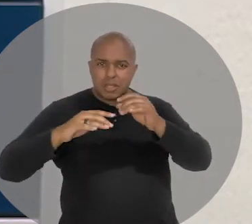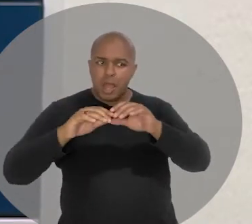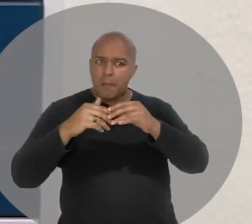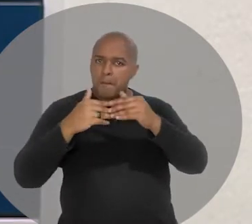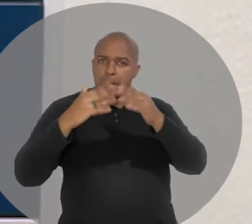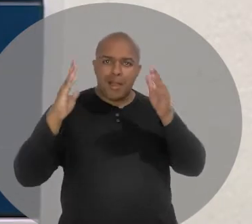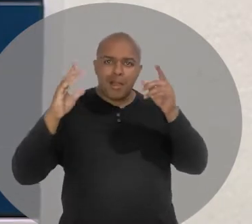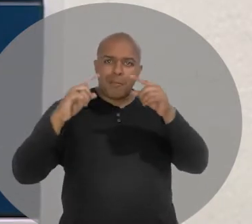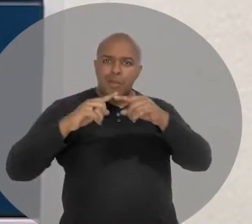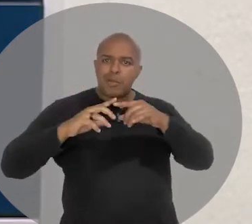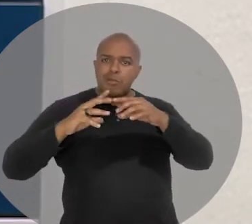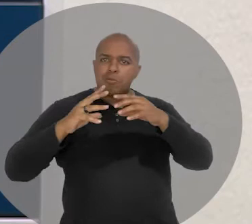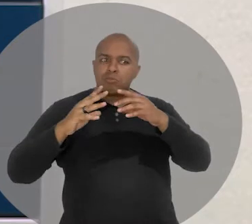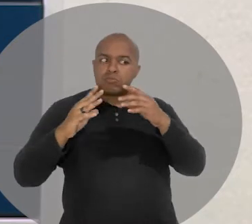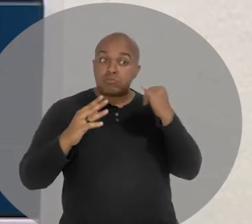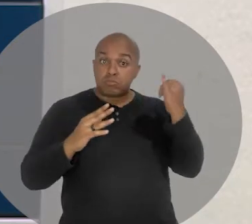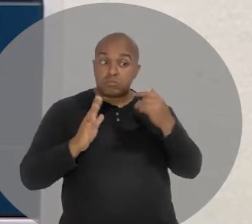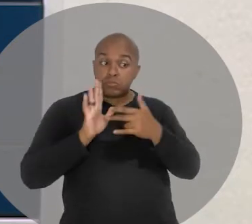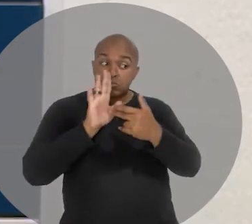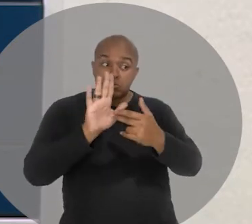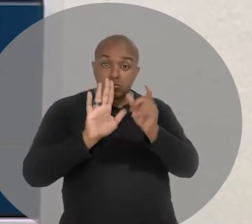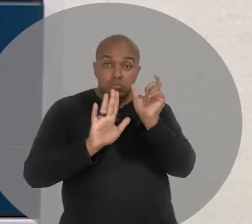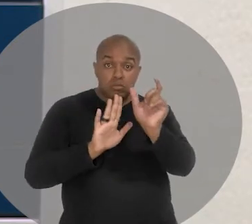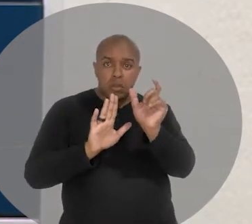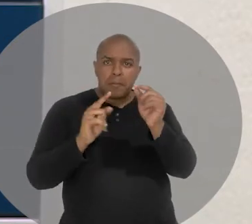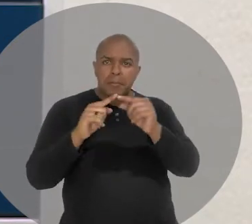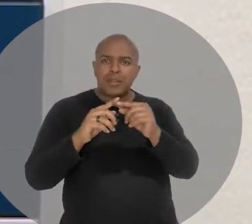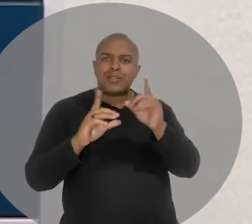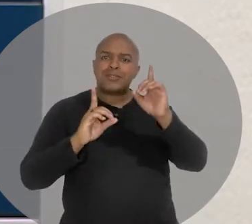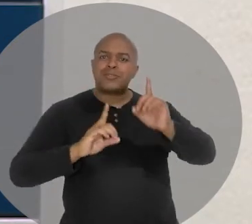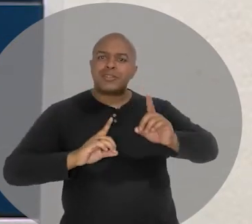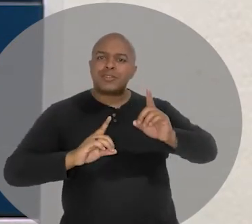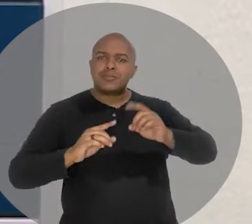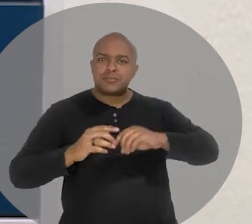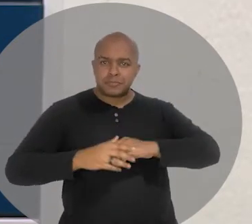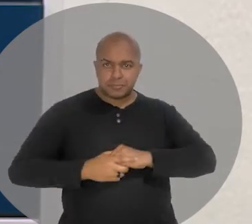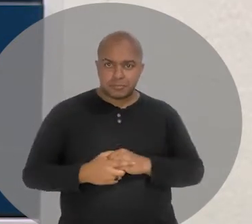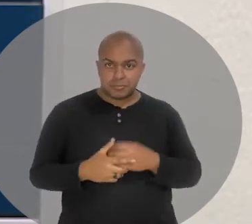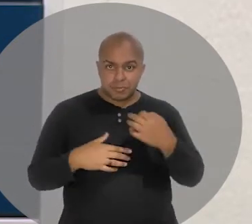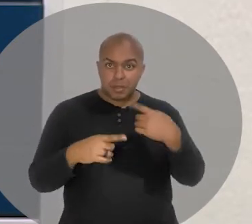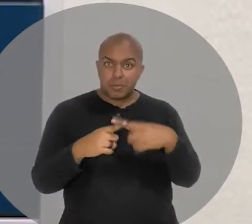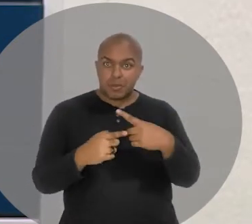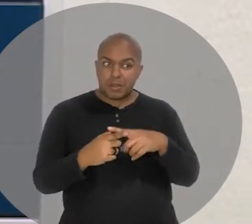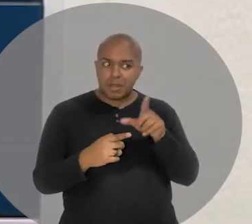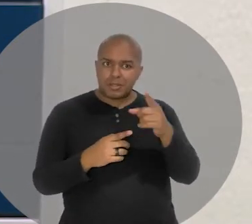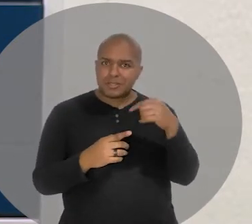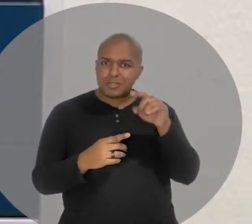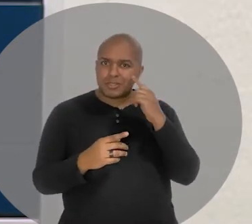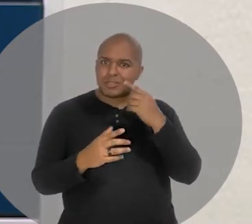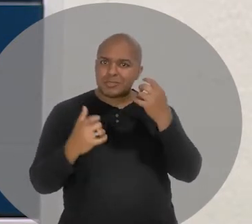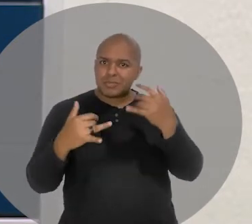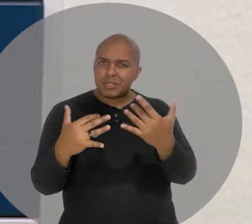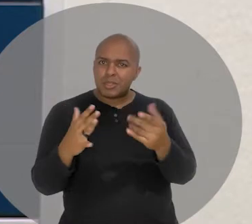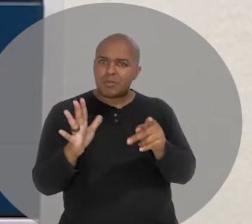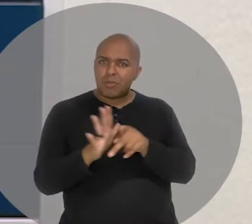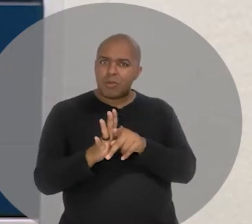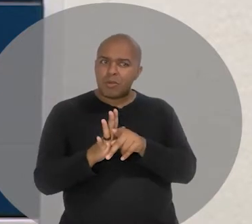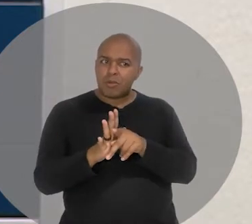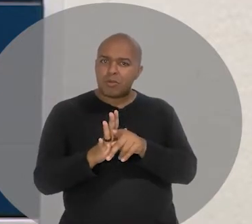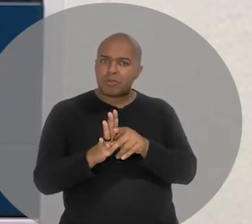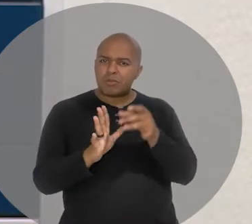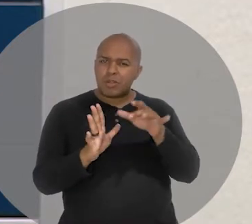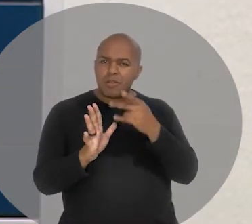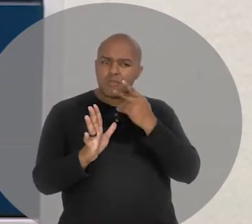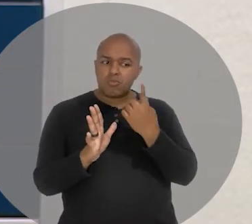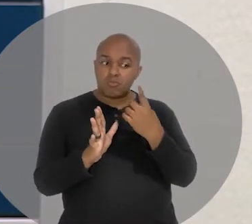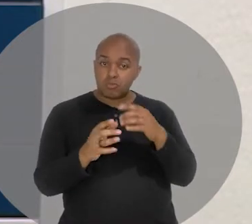com muita ênfase, sobre deficiências, né? Porque a gente está falando de um